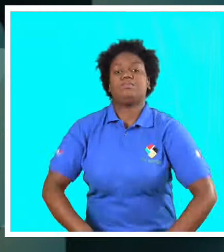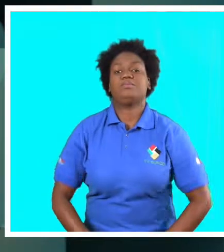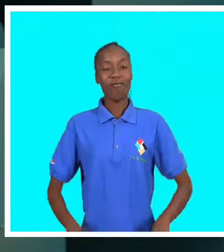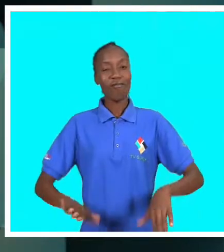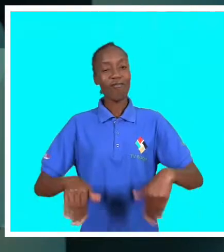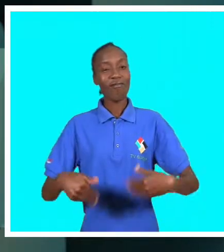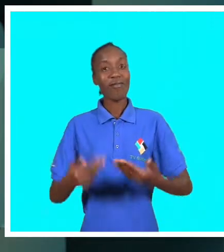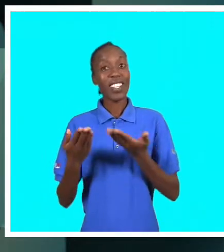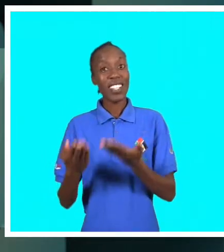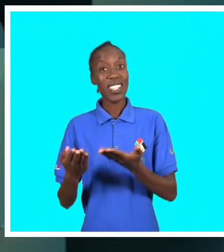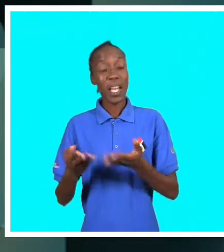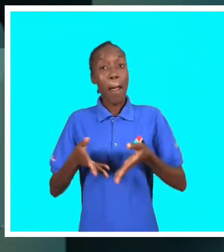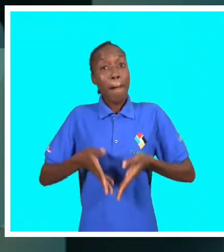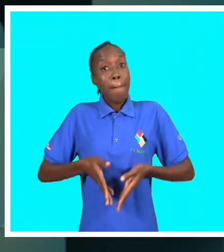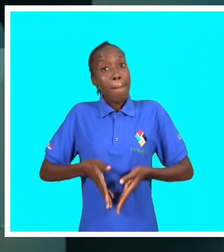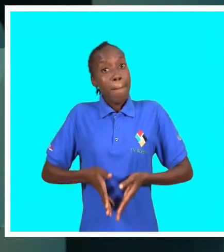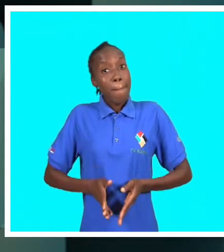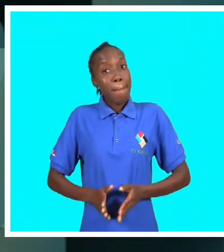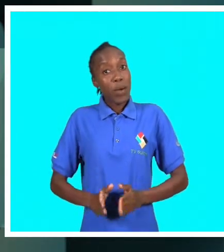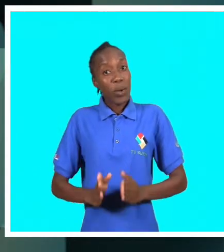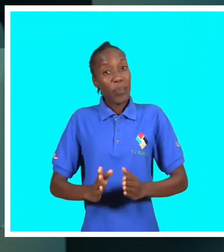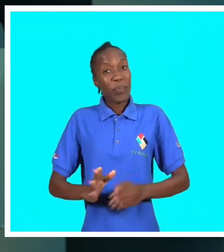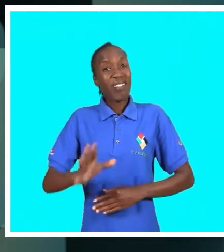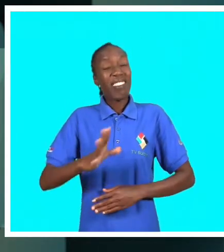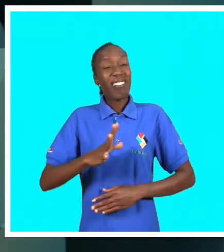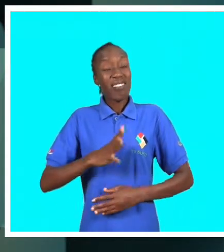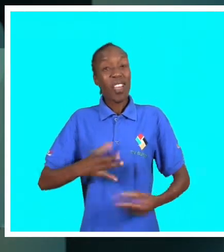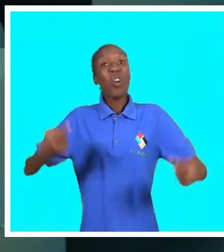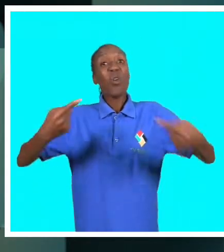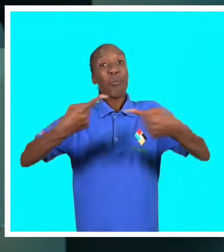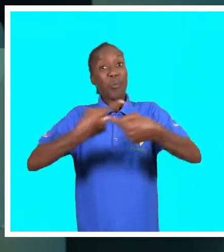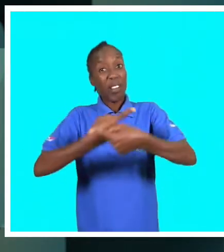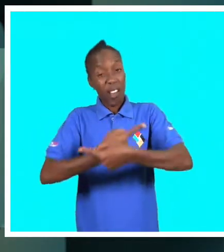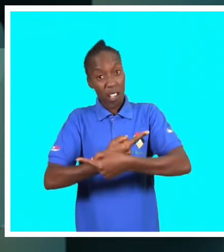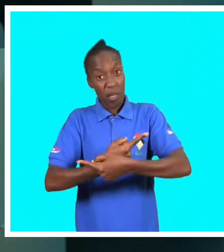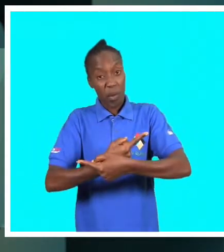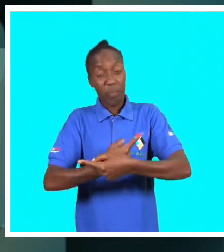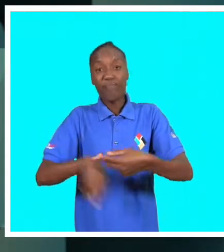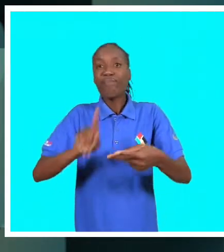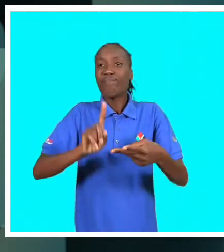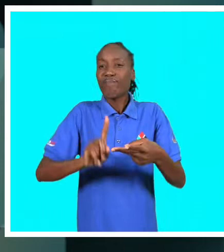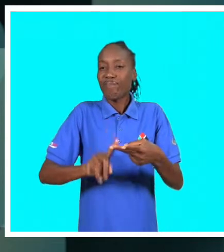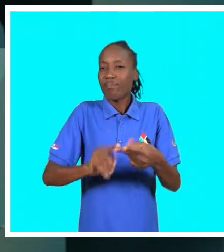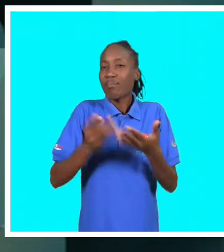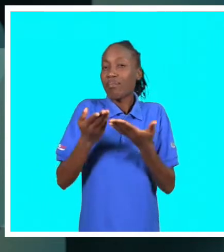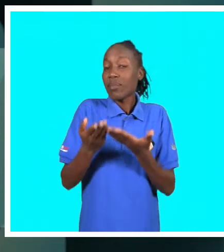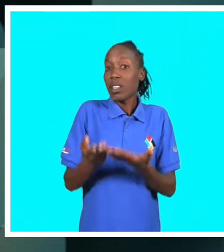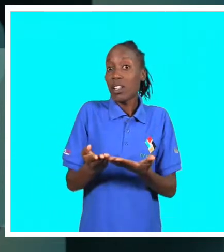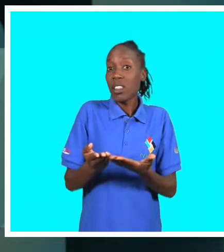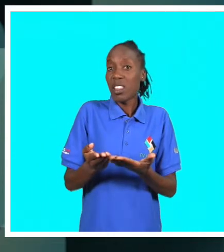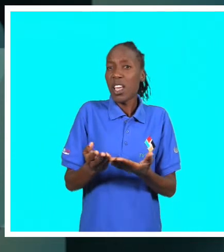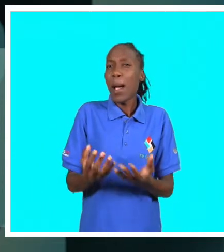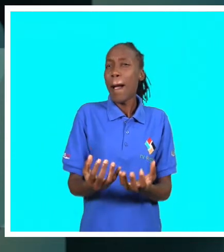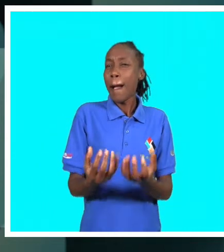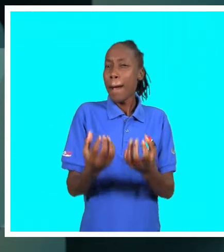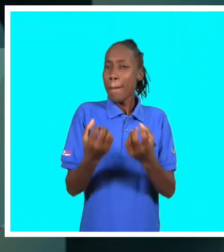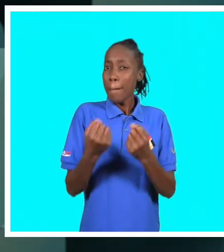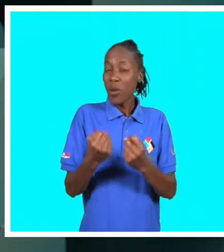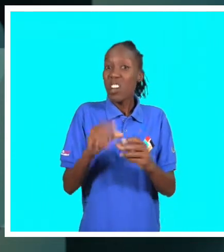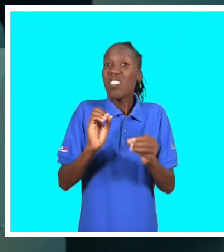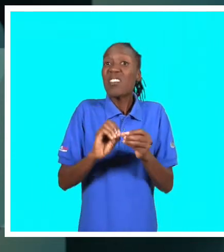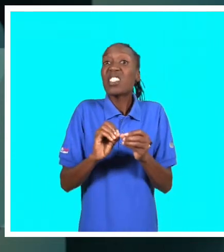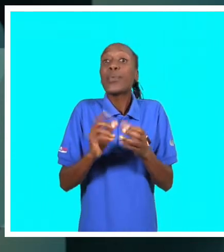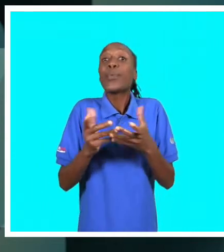Se o parto tiver sido um parto complicado, que vai,